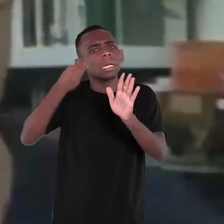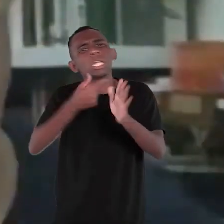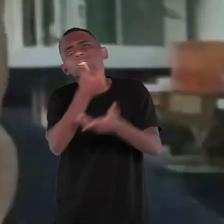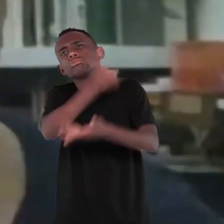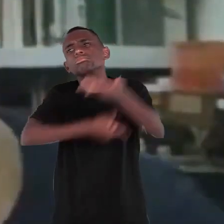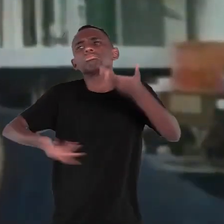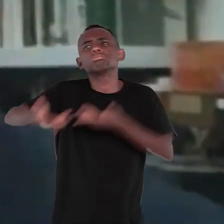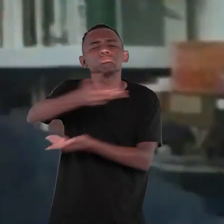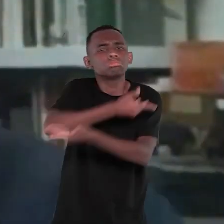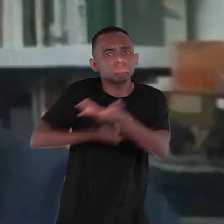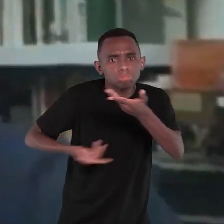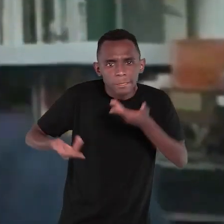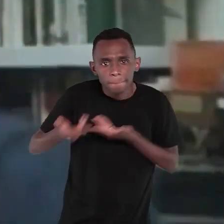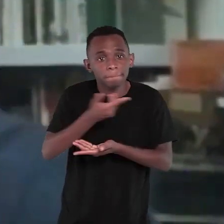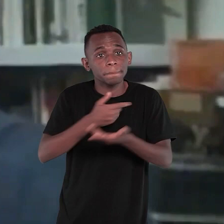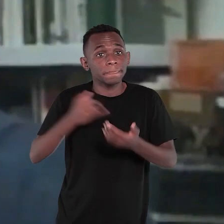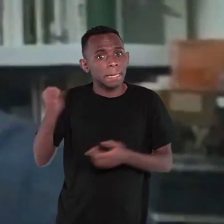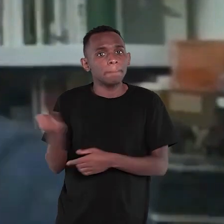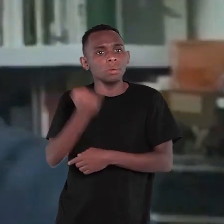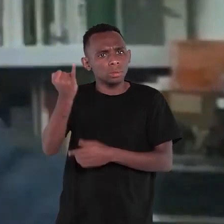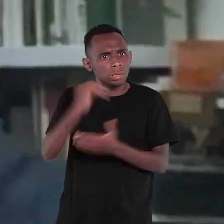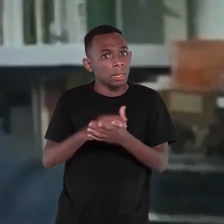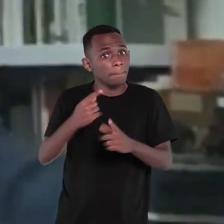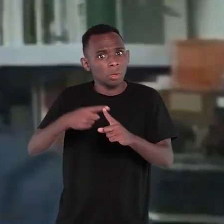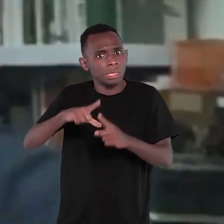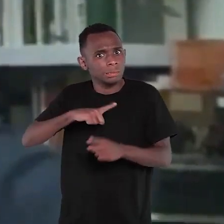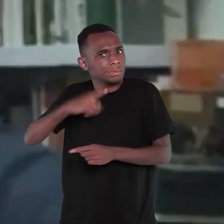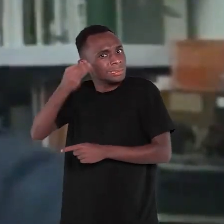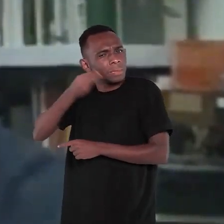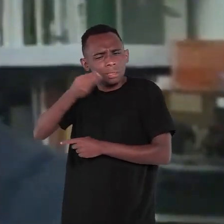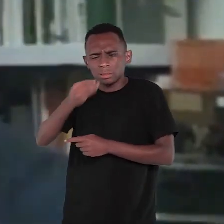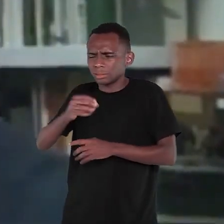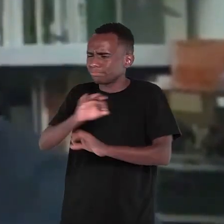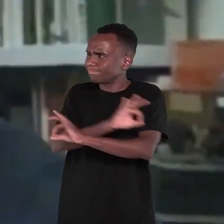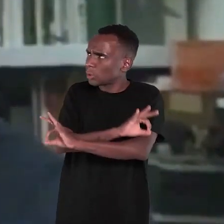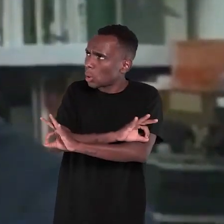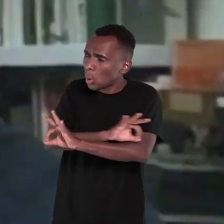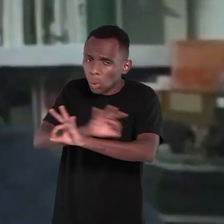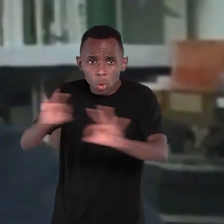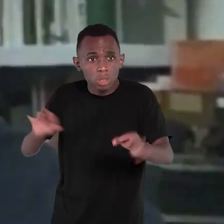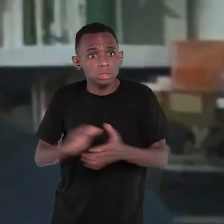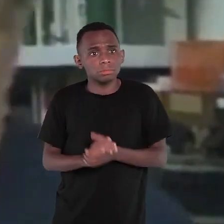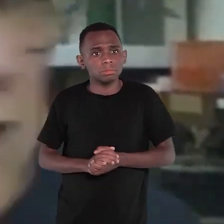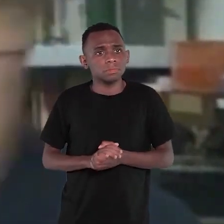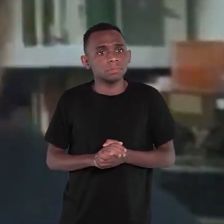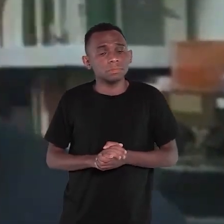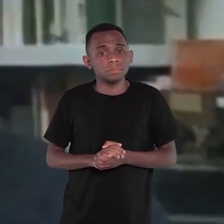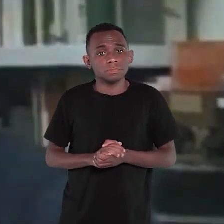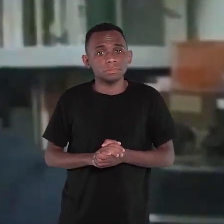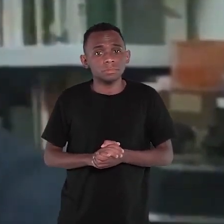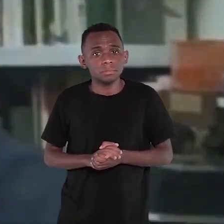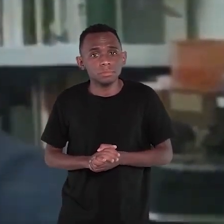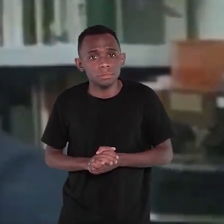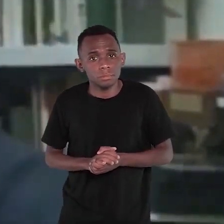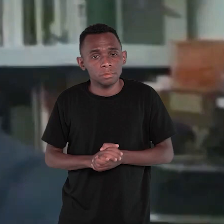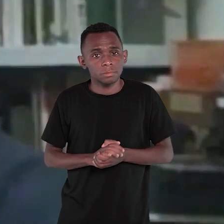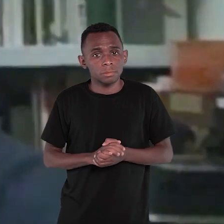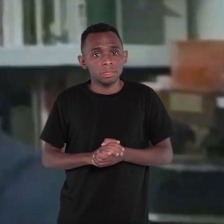de fora, compartilha com experiências de dentro, e tem experiências incríveis, né? Estão disponíveis,